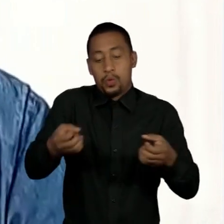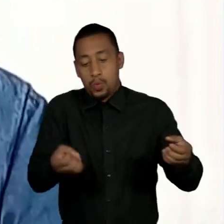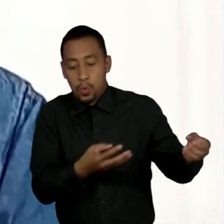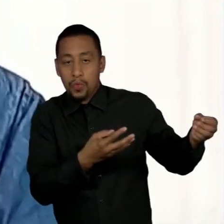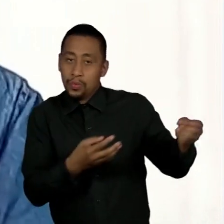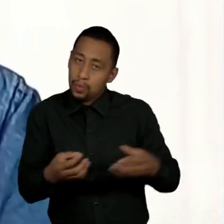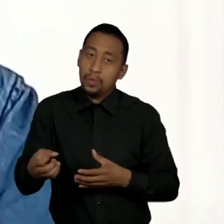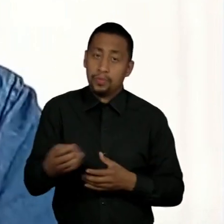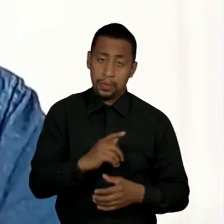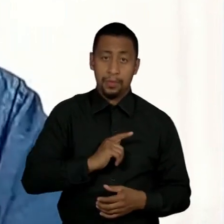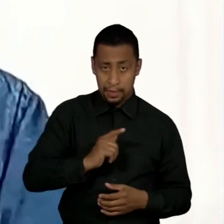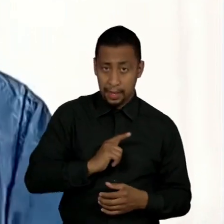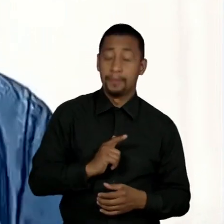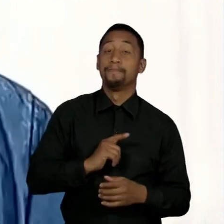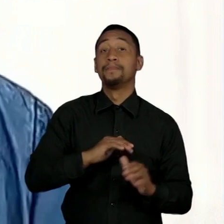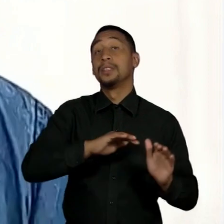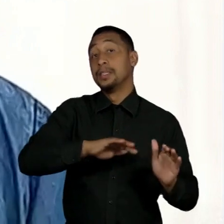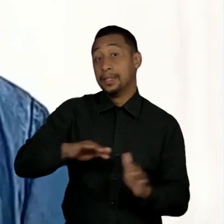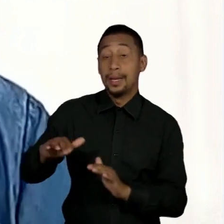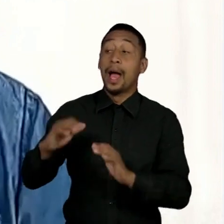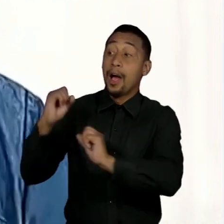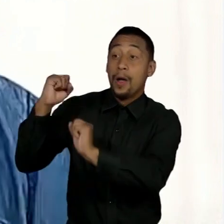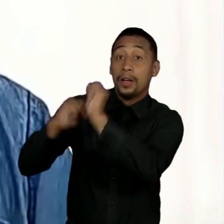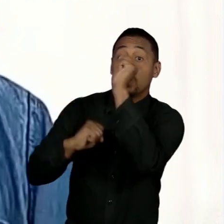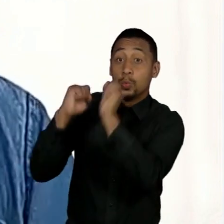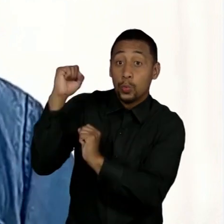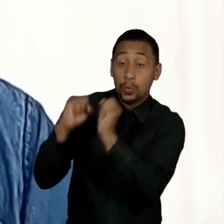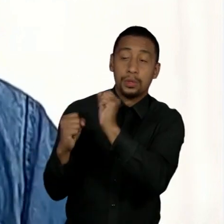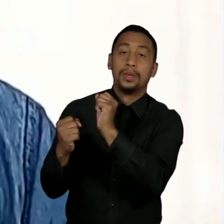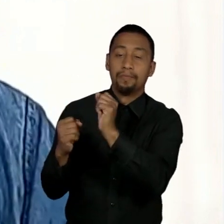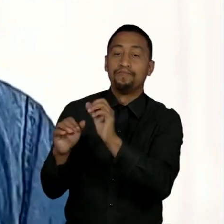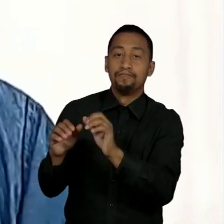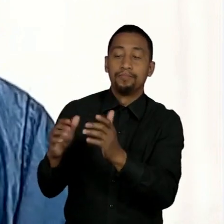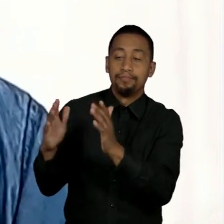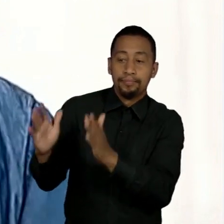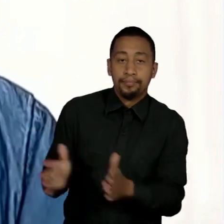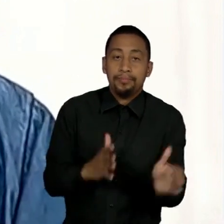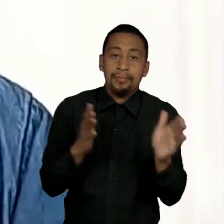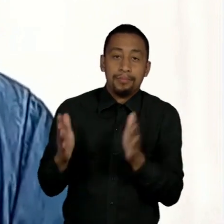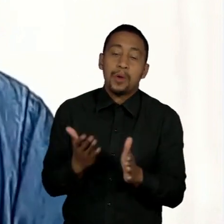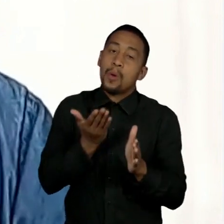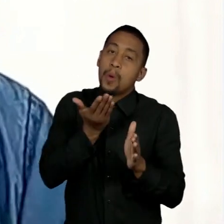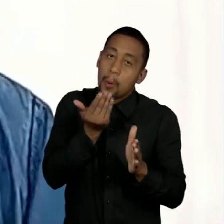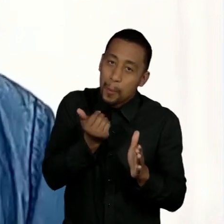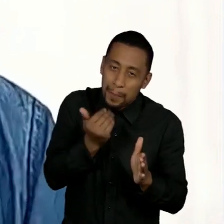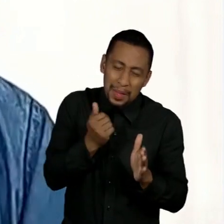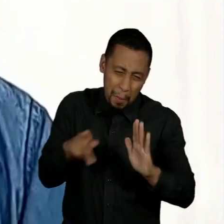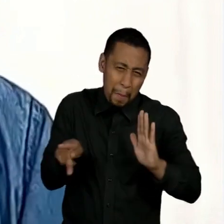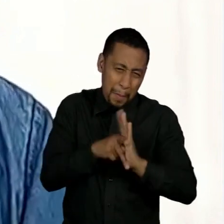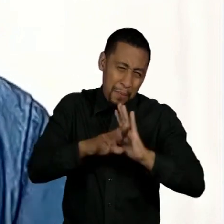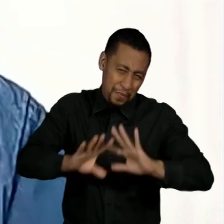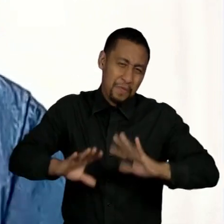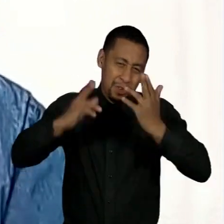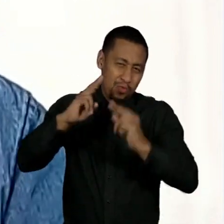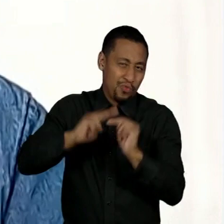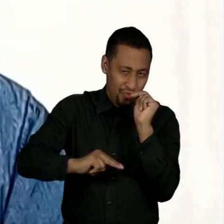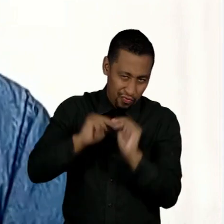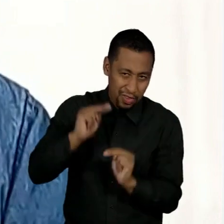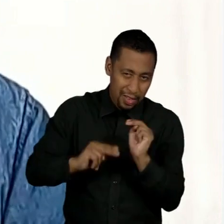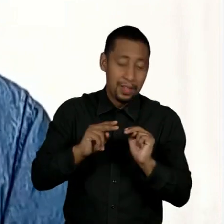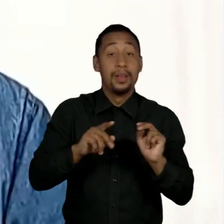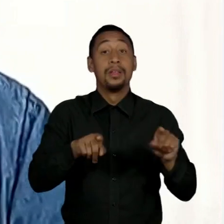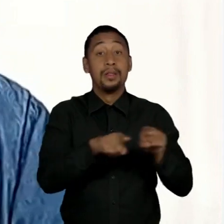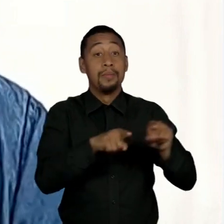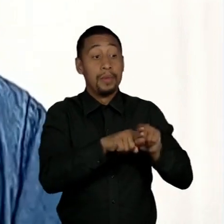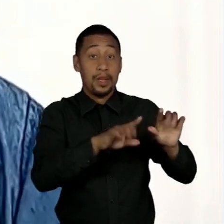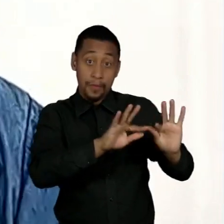é pensada tanto pelas indústrias quanto pelos agricultores locais, né, pela agricultura familiar, por